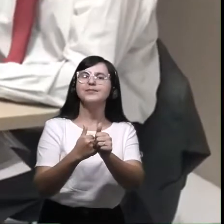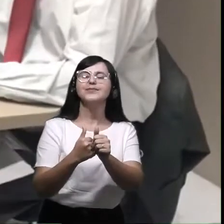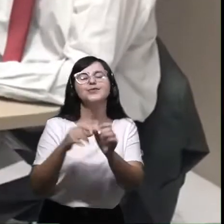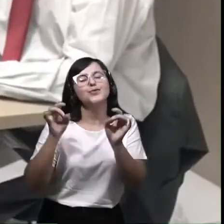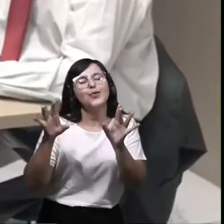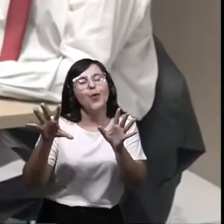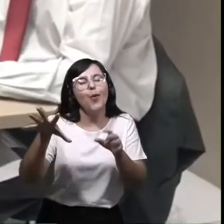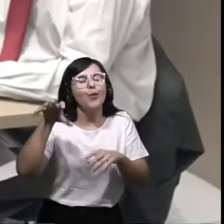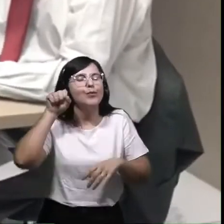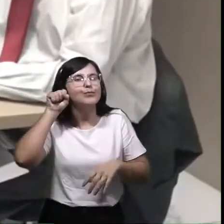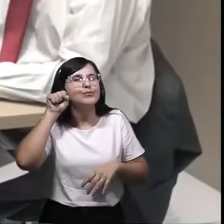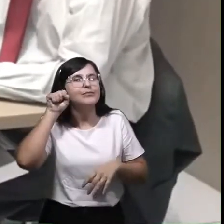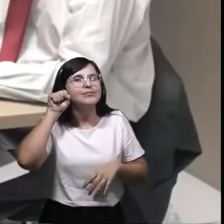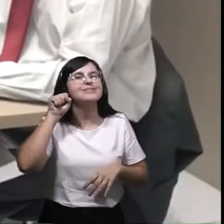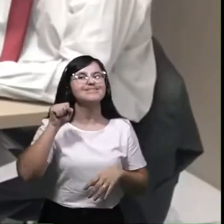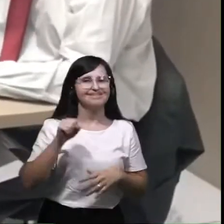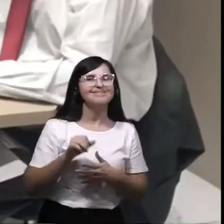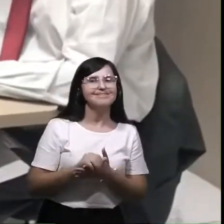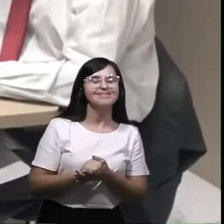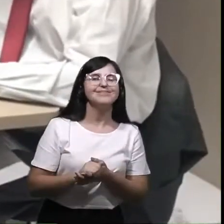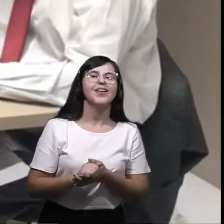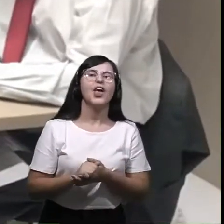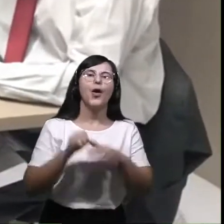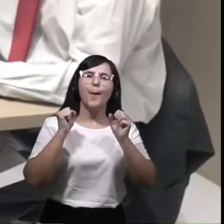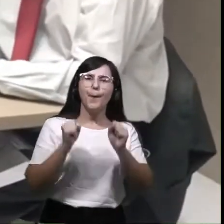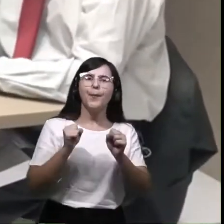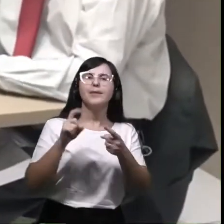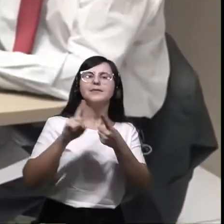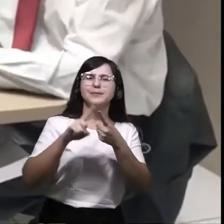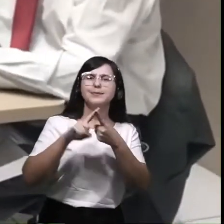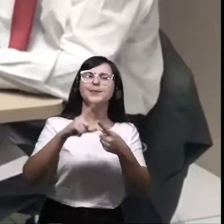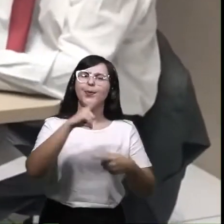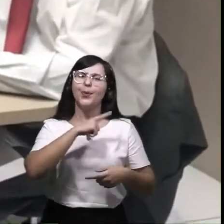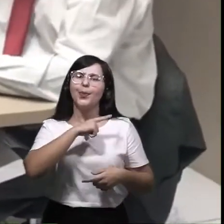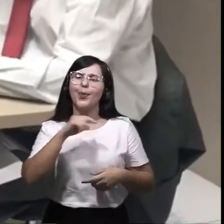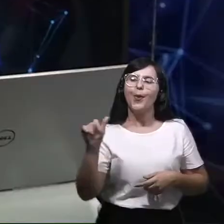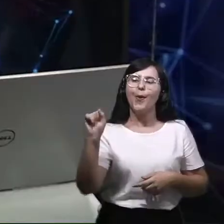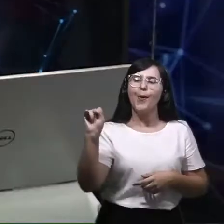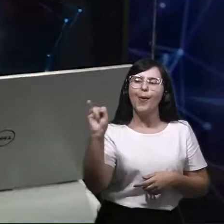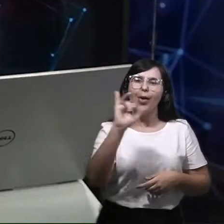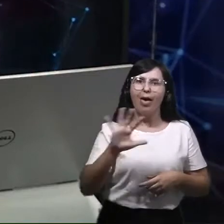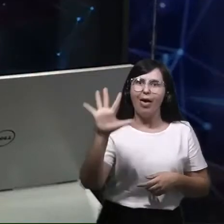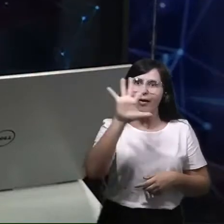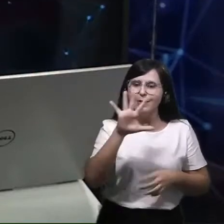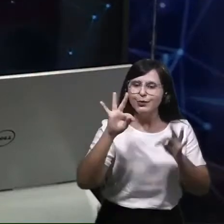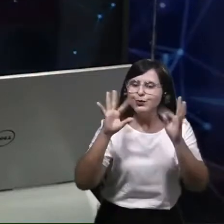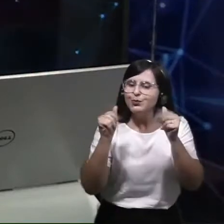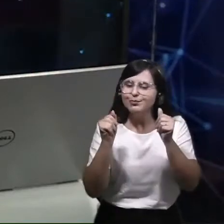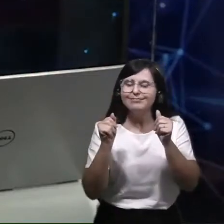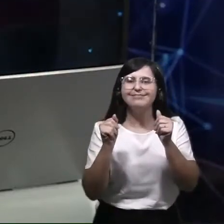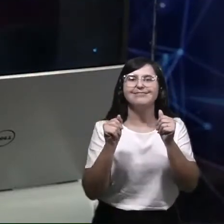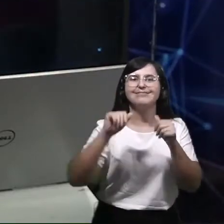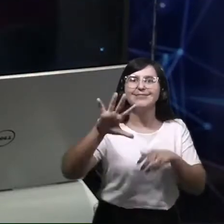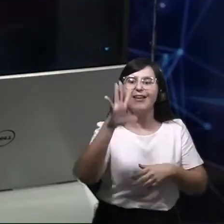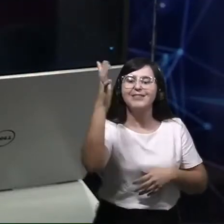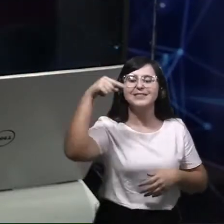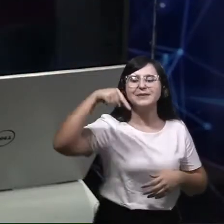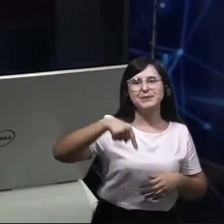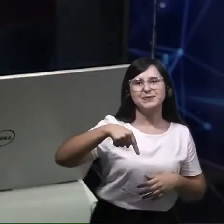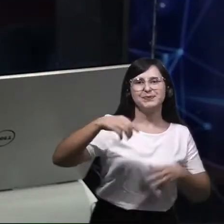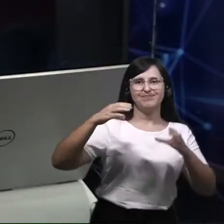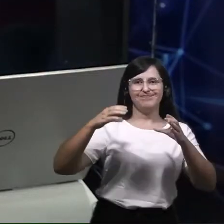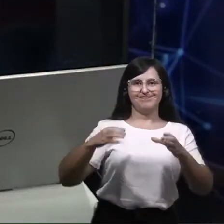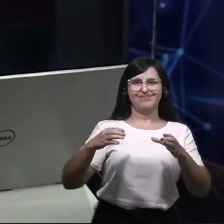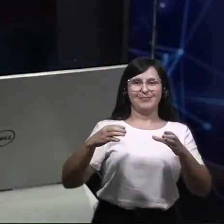sonora, com som, né, através de áudio, e eles terão as imagens ali também para estarem por dentro do que está acontecendo aqui